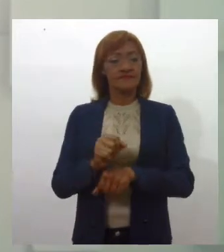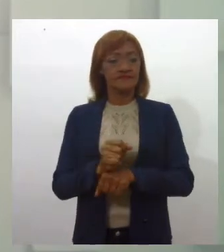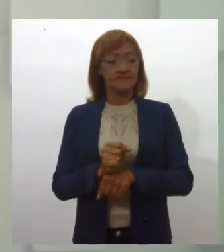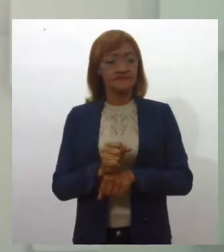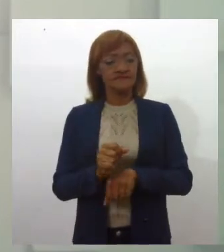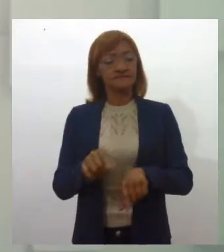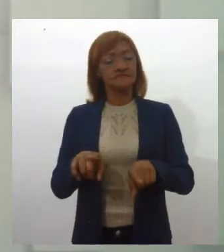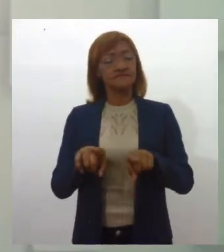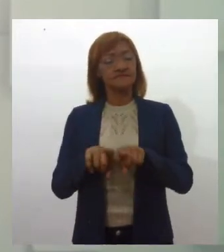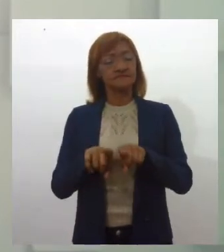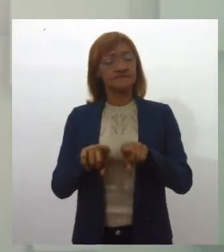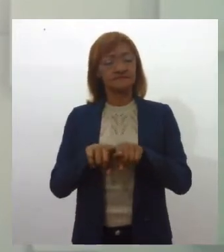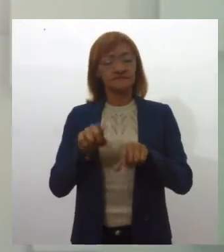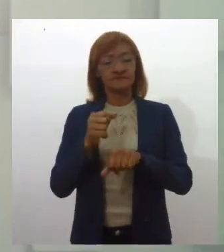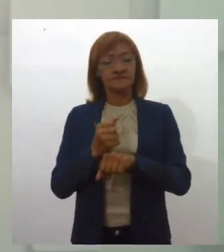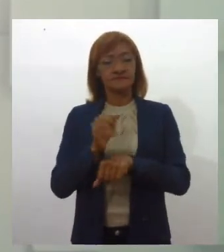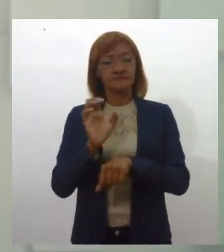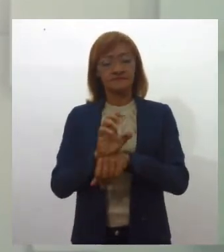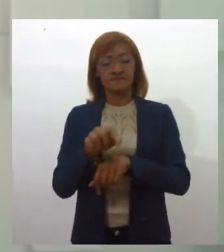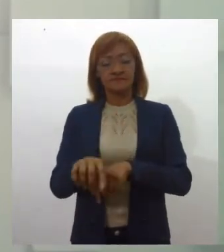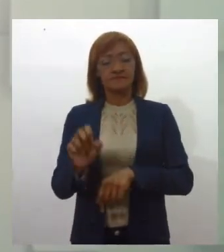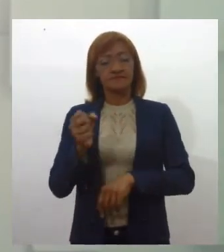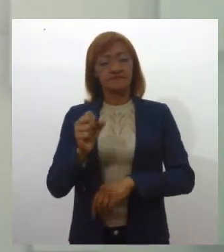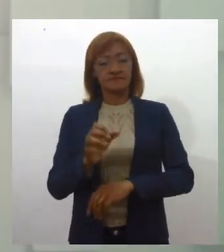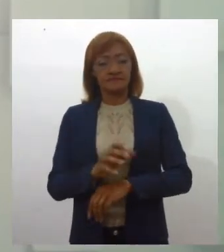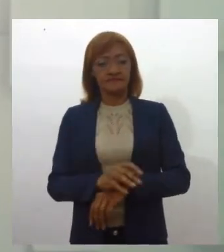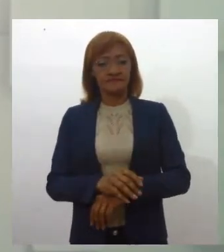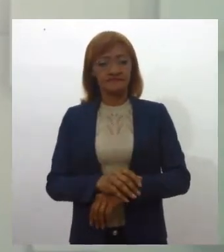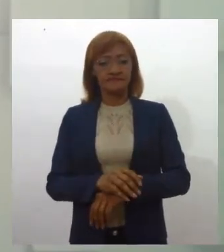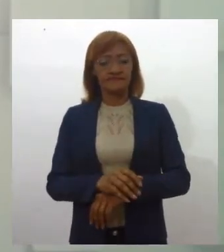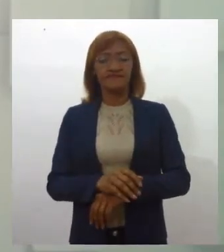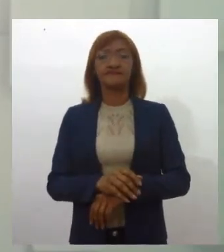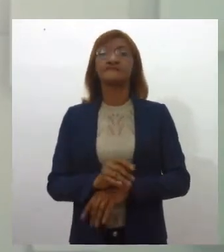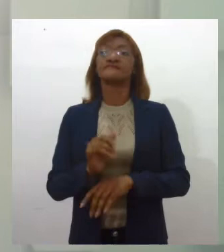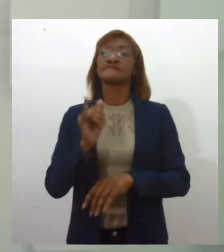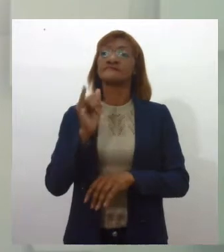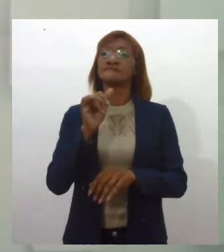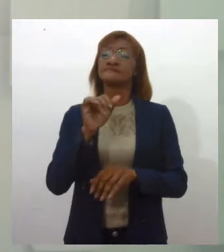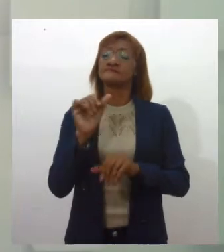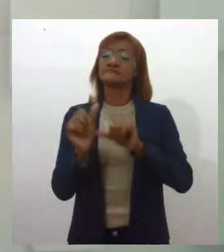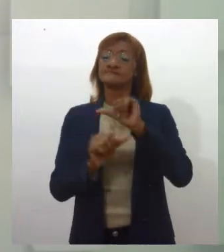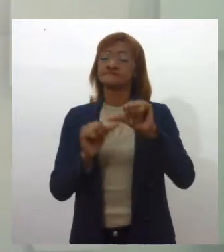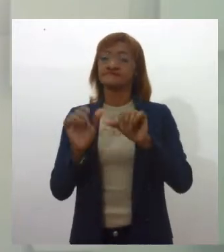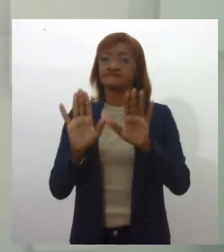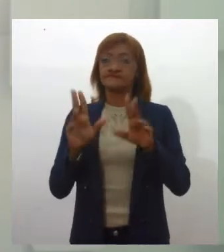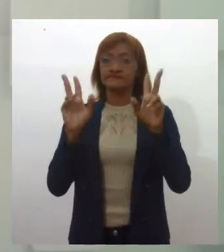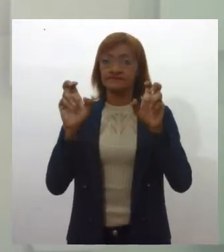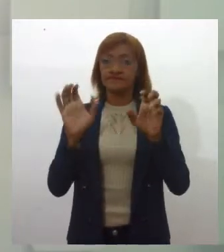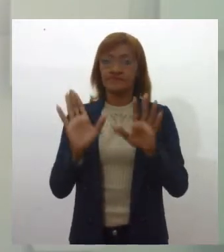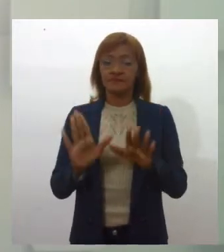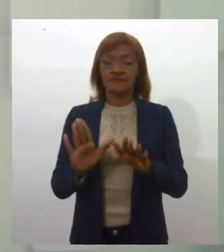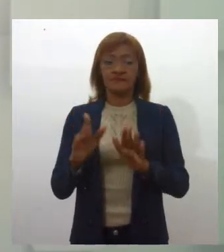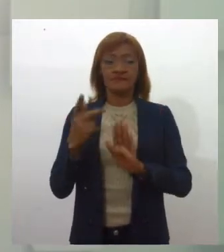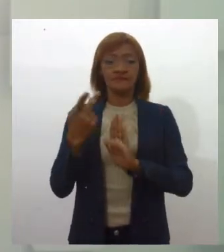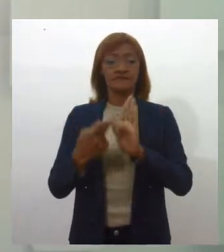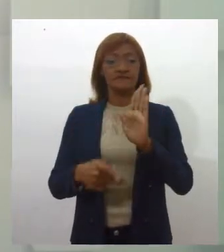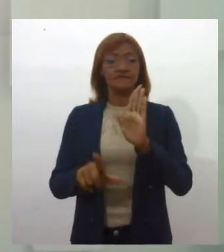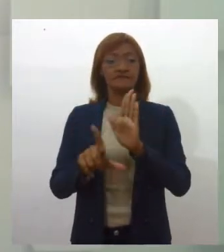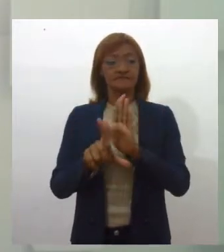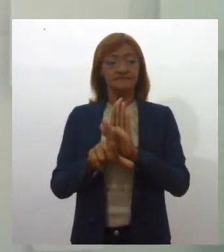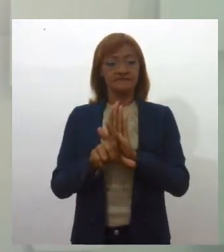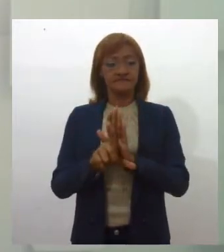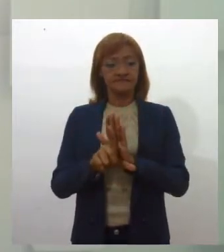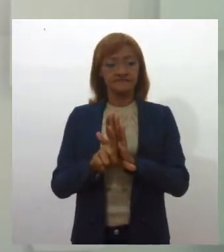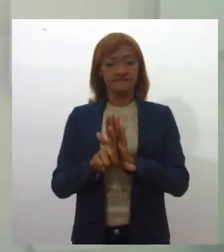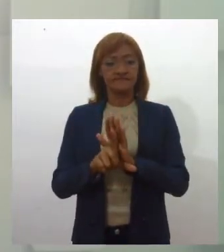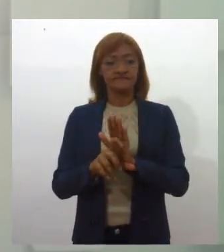consequentemente, o desenvolvimento do estado de Sergipe. Larissa, eu vou mudar um pouquinho de assunto e falar sobre um projeto de lei que foi aprovado, né? Um